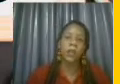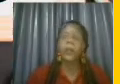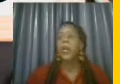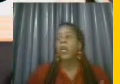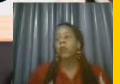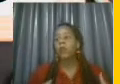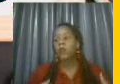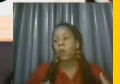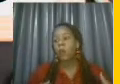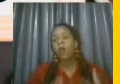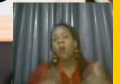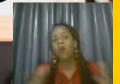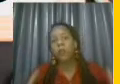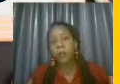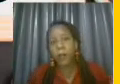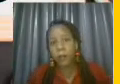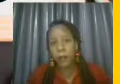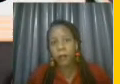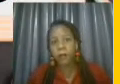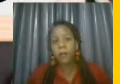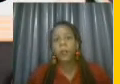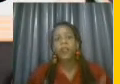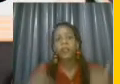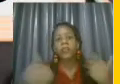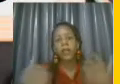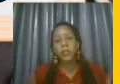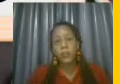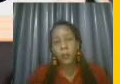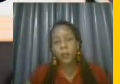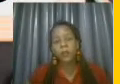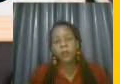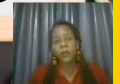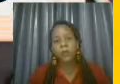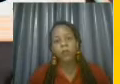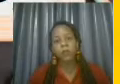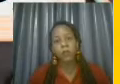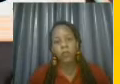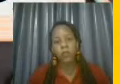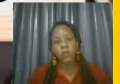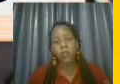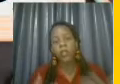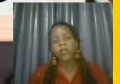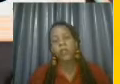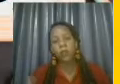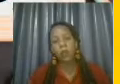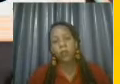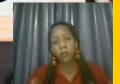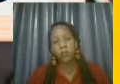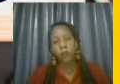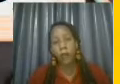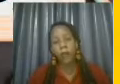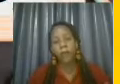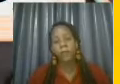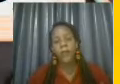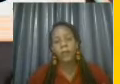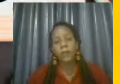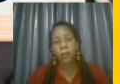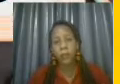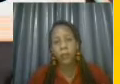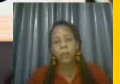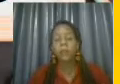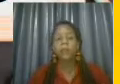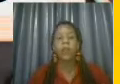tiveram que encontrar uma outra maneira de fazer a produção de cana-de-açúcar continuar, né,